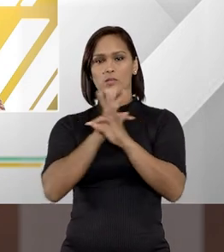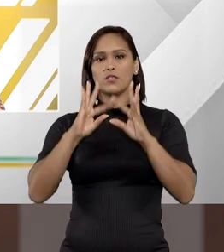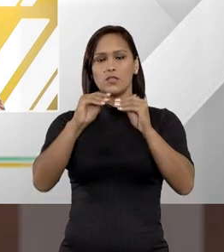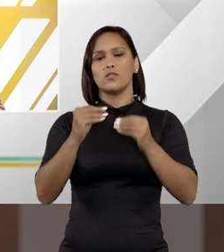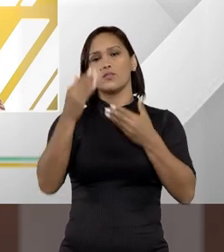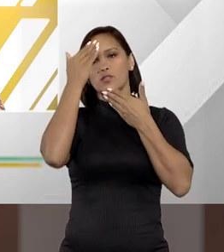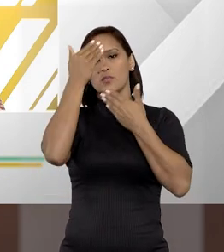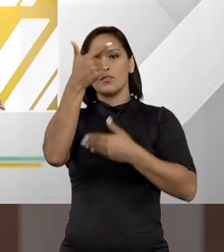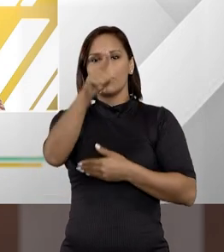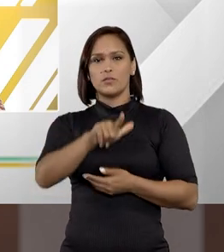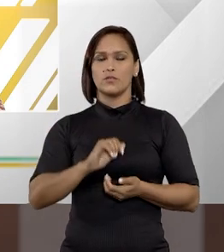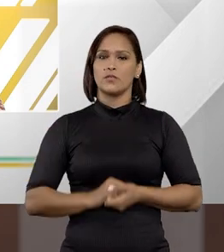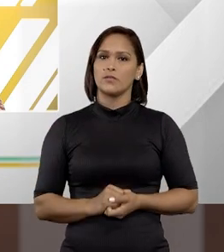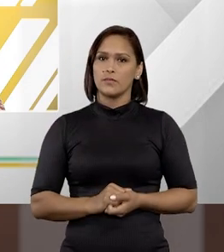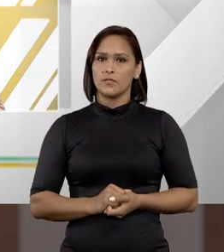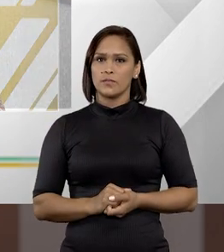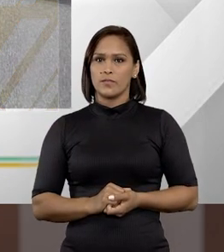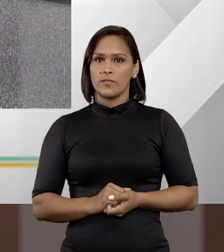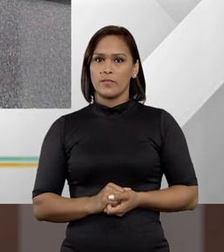Um abraço a todos e obrigado mais uma vez.